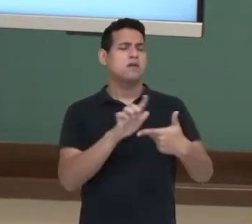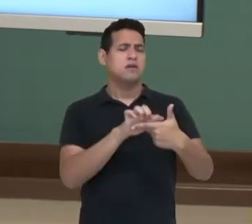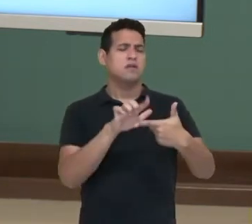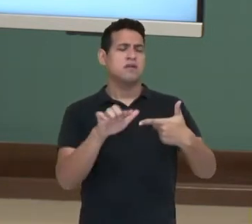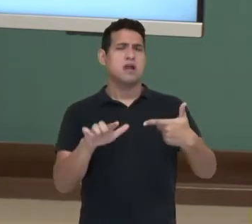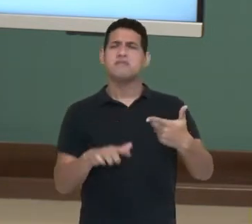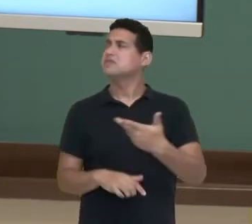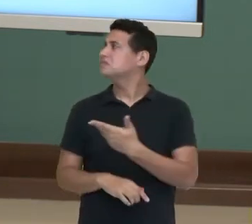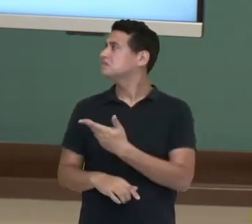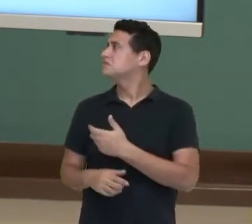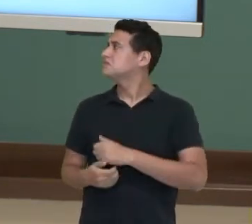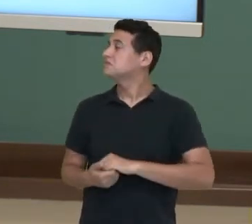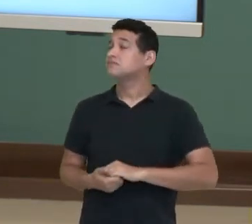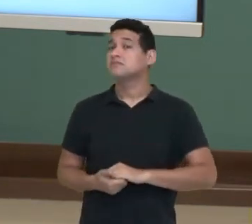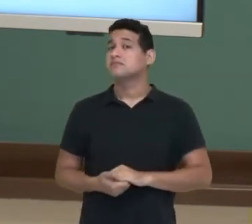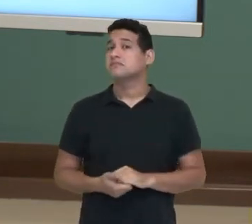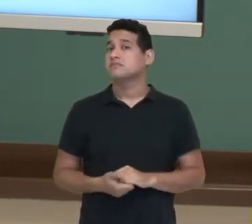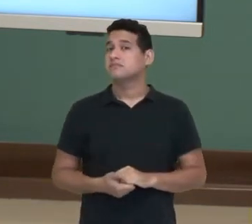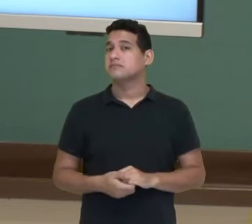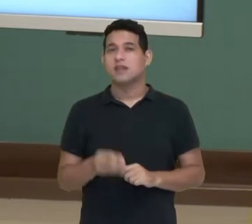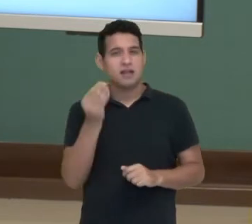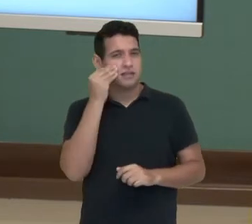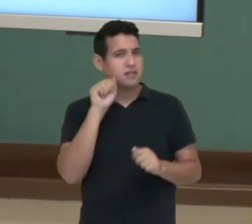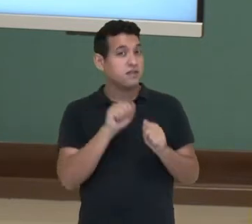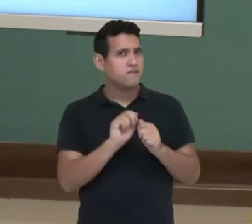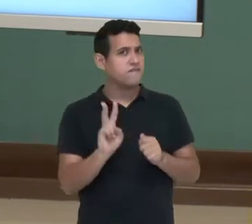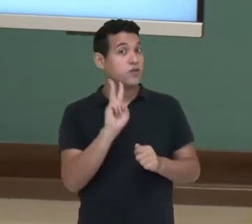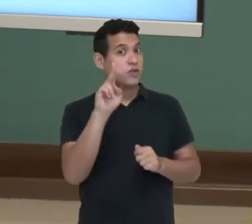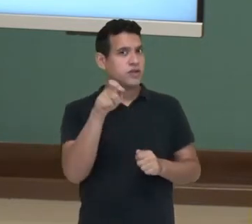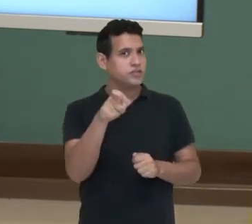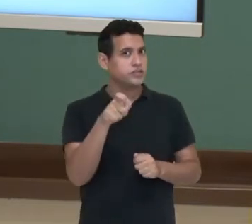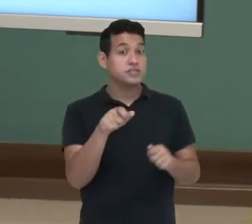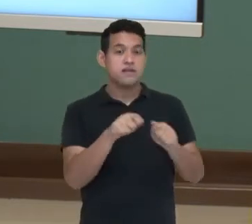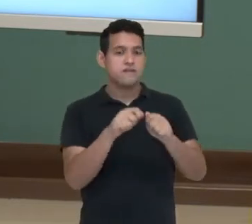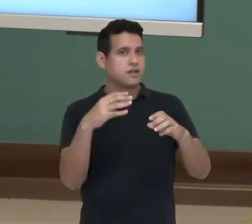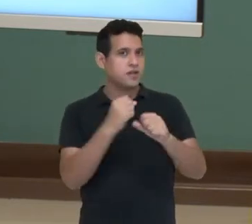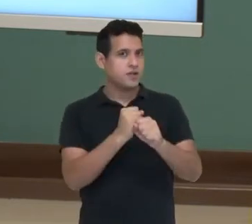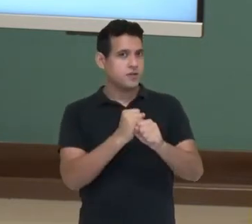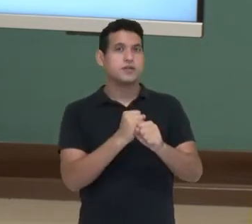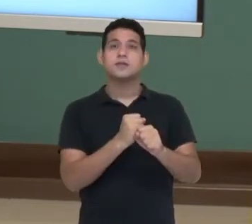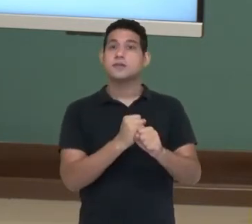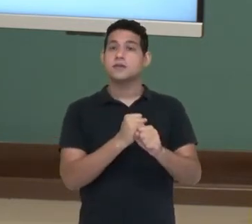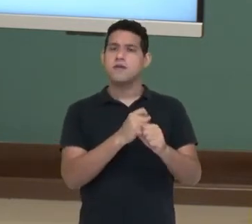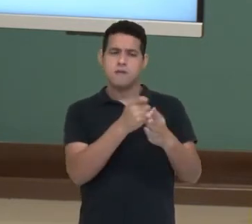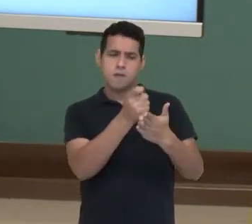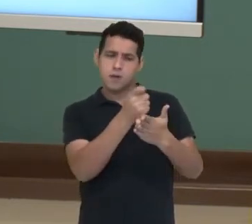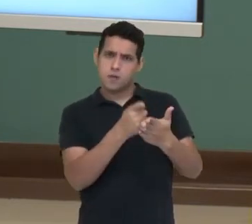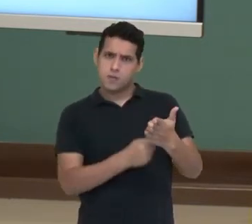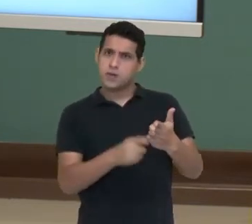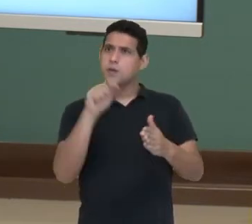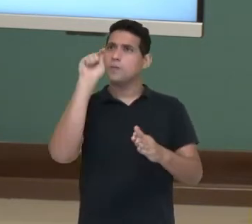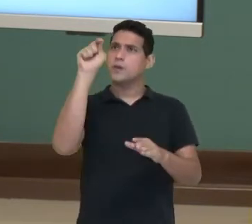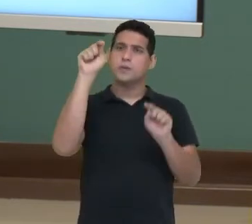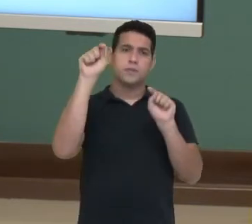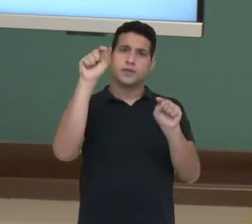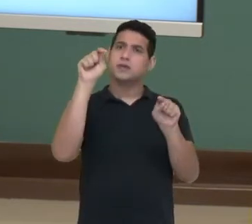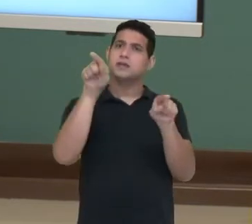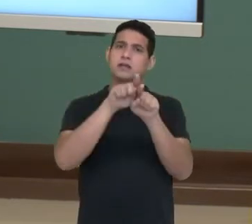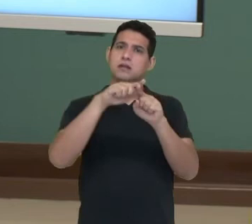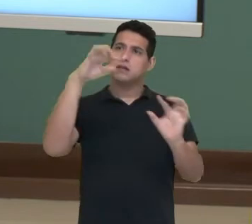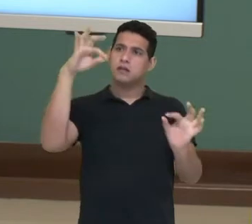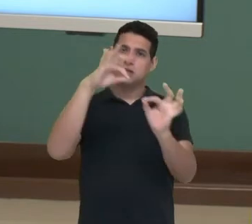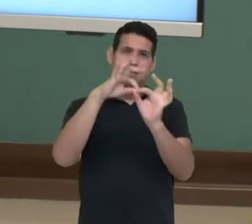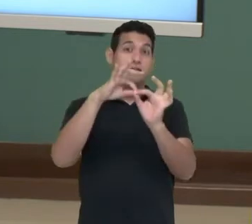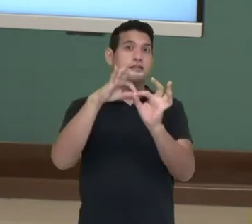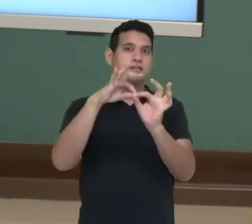dessa função, hein? Atribui valores a x, faz a continha, marca os pares ordenados